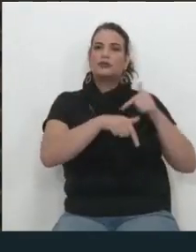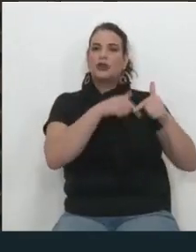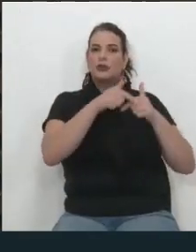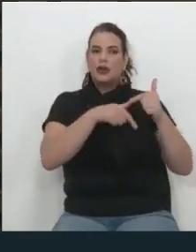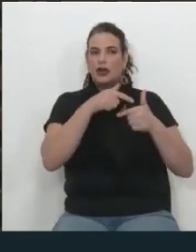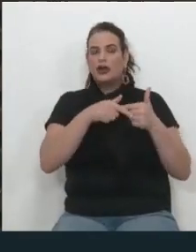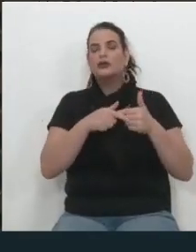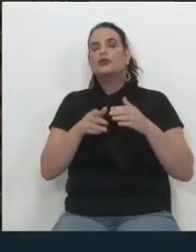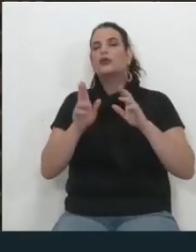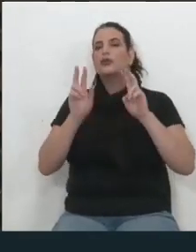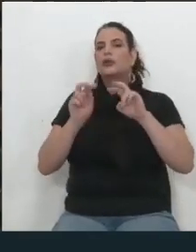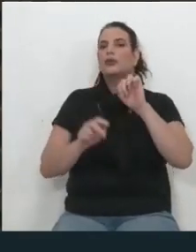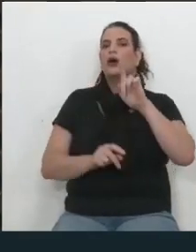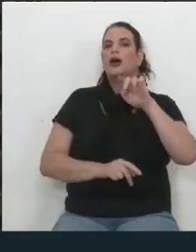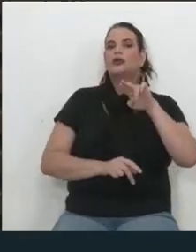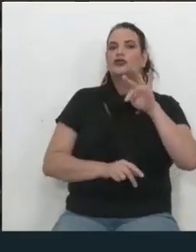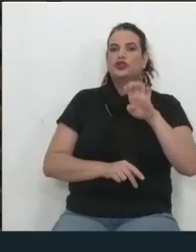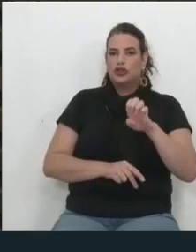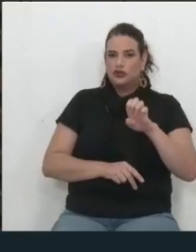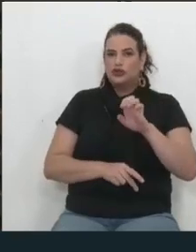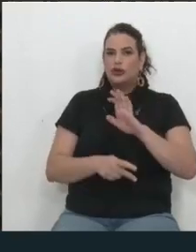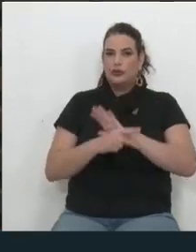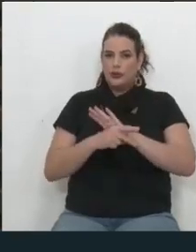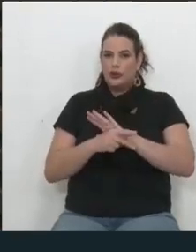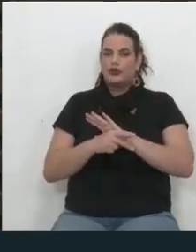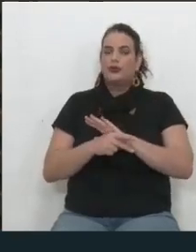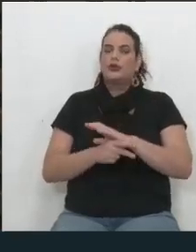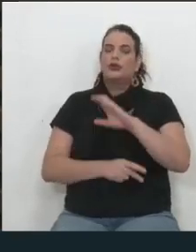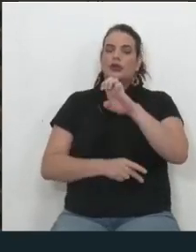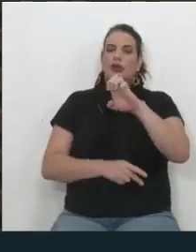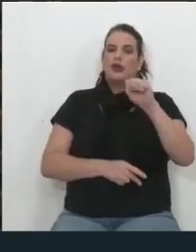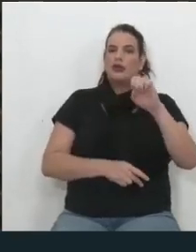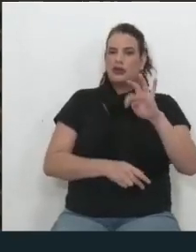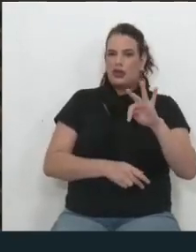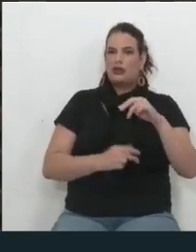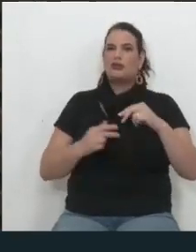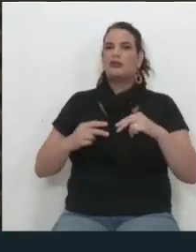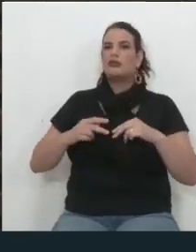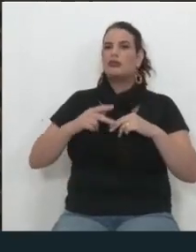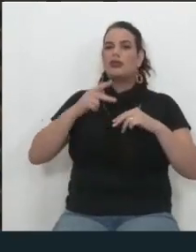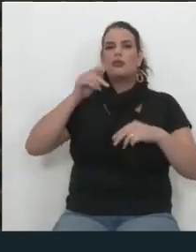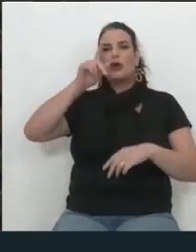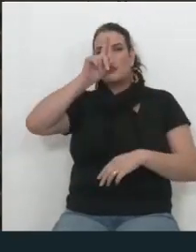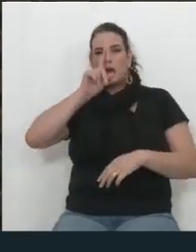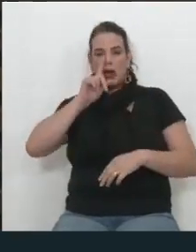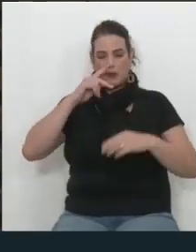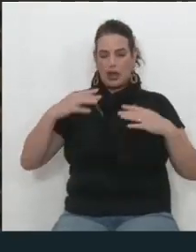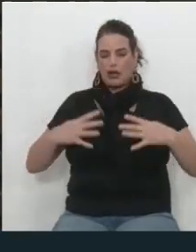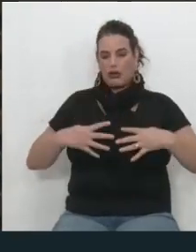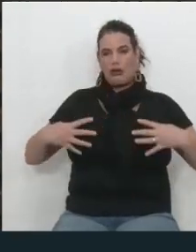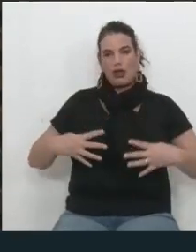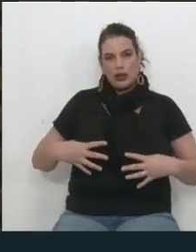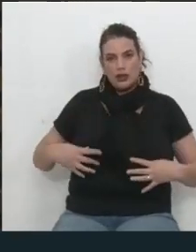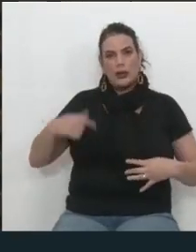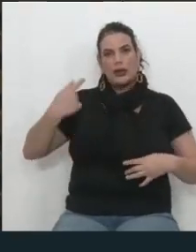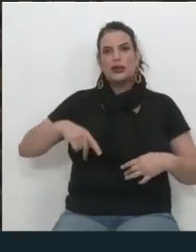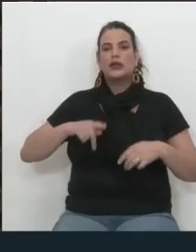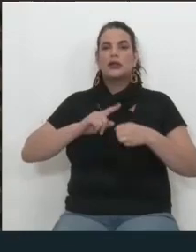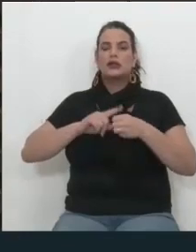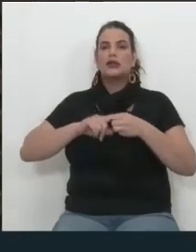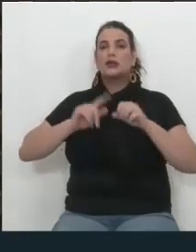ocorre na capital paulista, da CET, que tem os seus guardas de trânsito, a cidade de Guarulhos